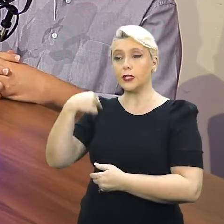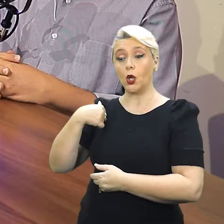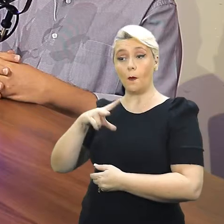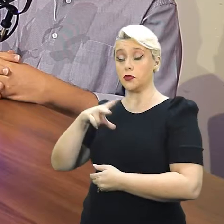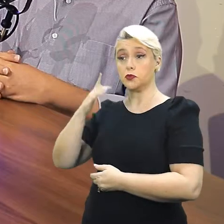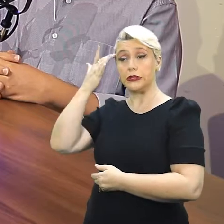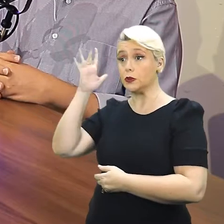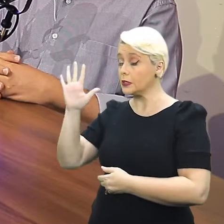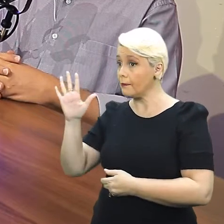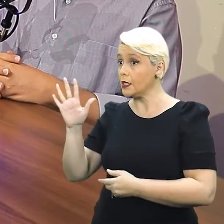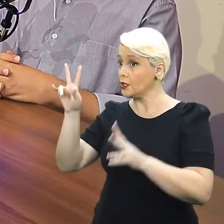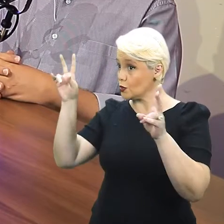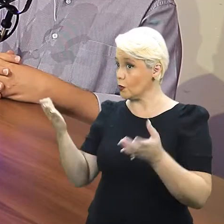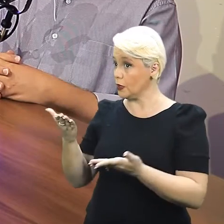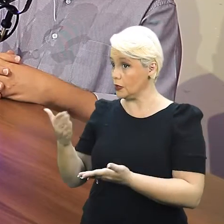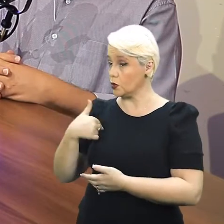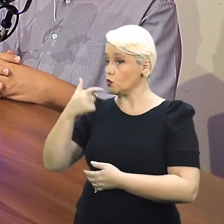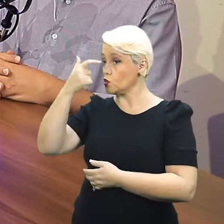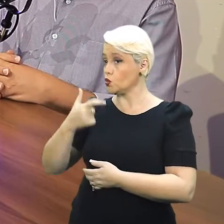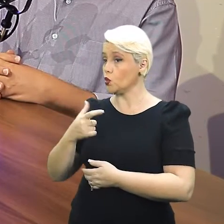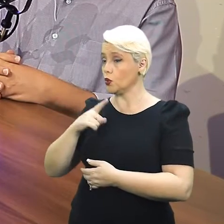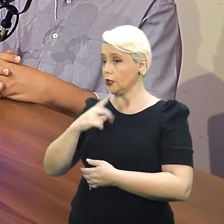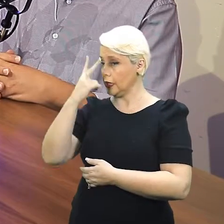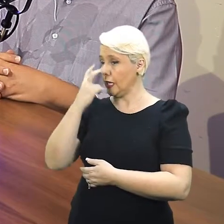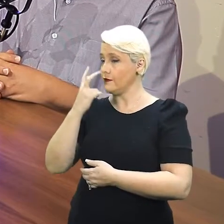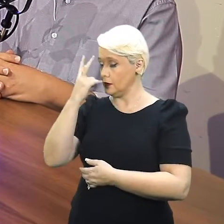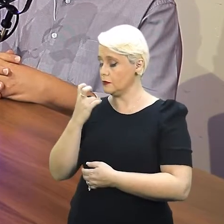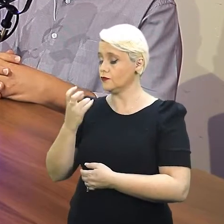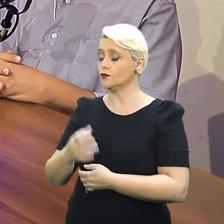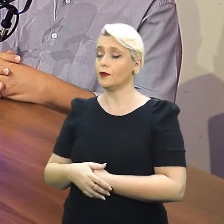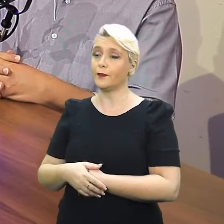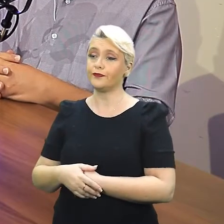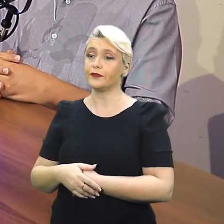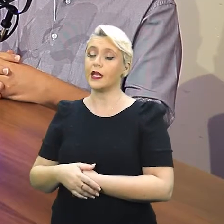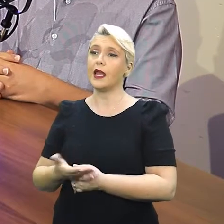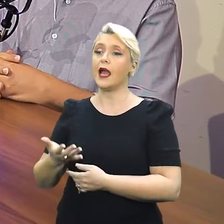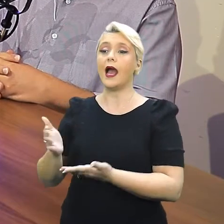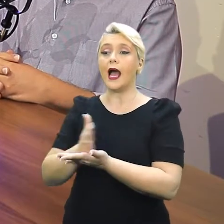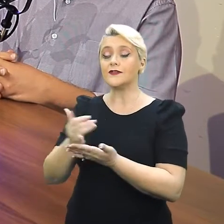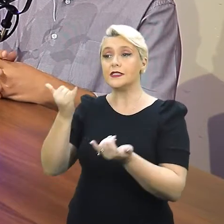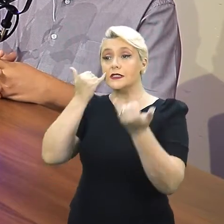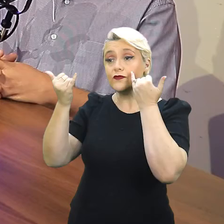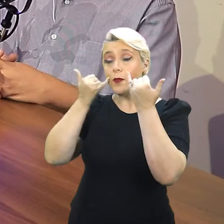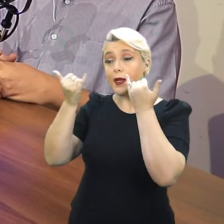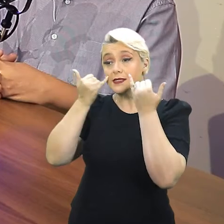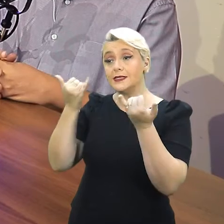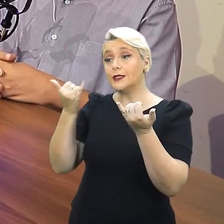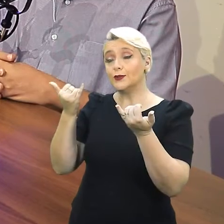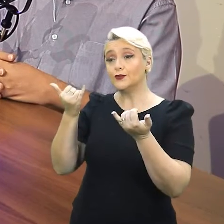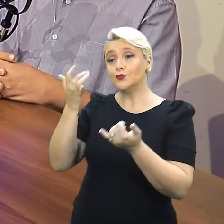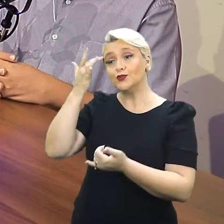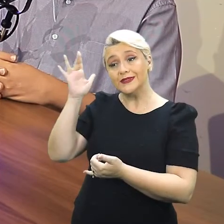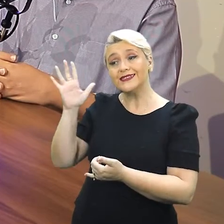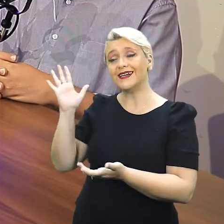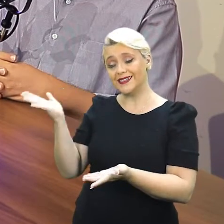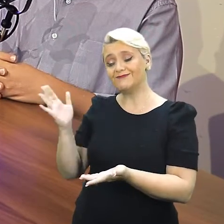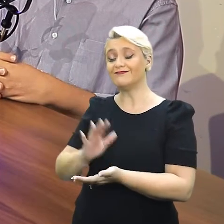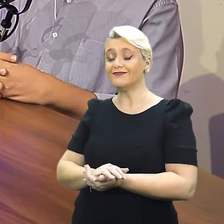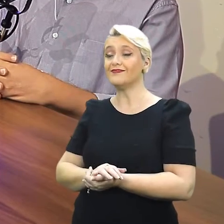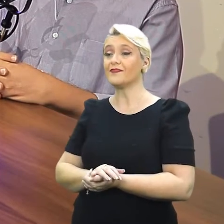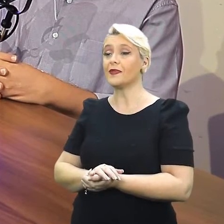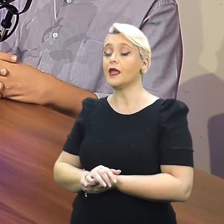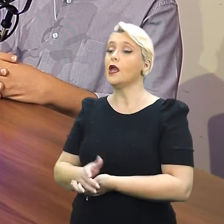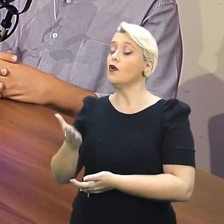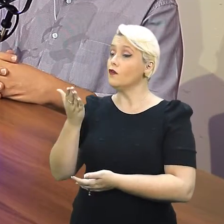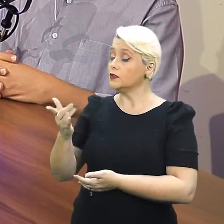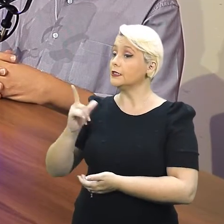particularmente não sabia, senador, né? Eu sou uma pessoa com deficiência visual, às vezes nem todas as informações a gente consegue acessar.